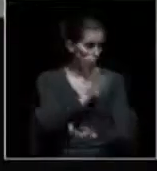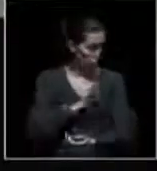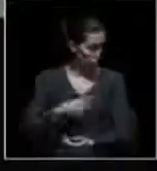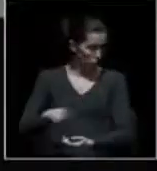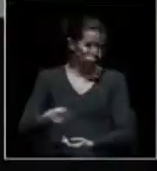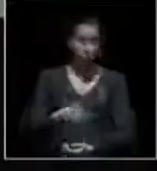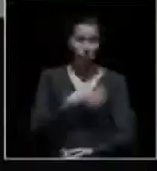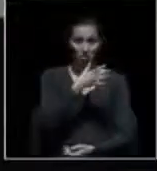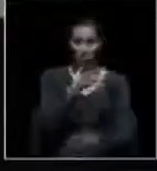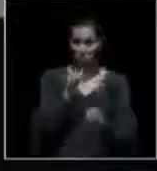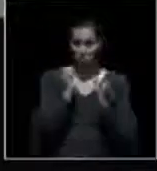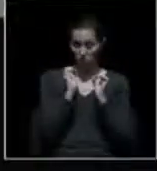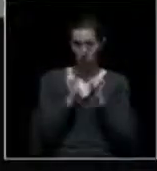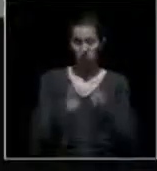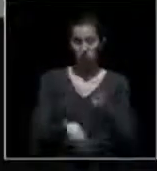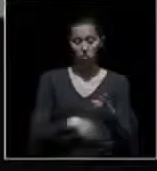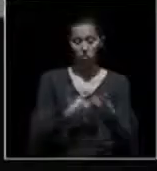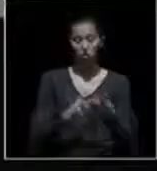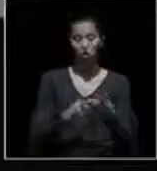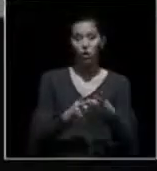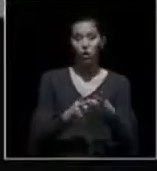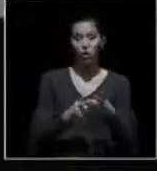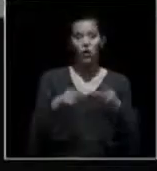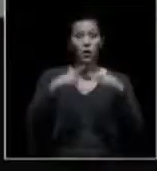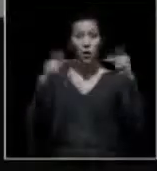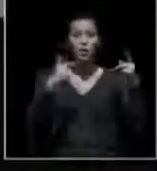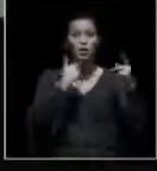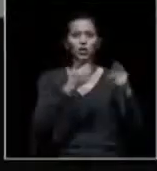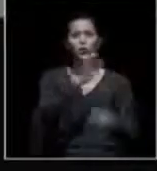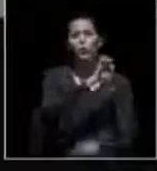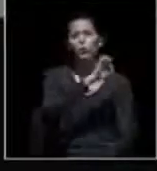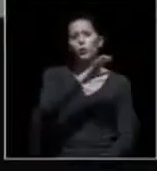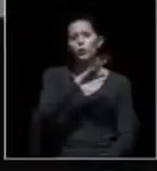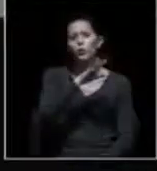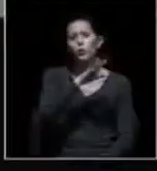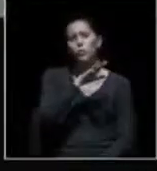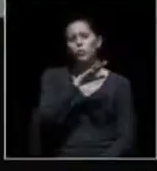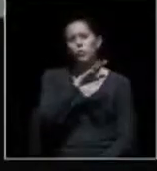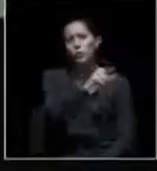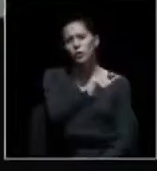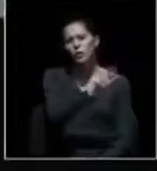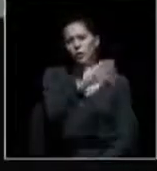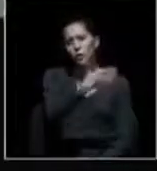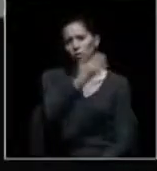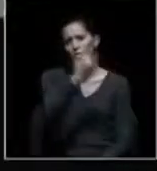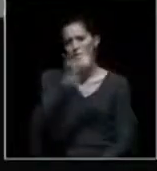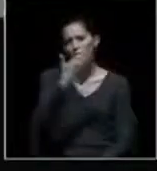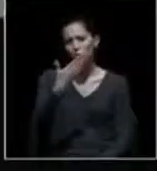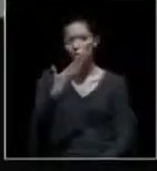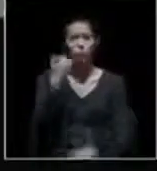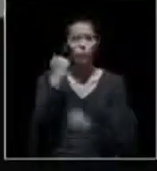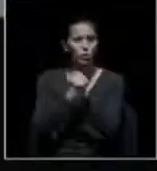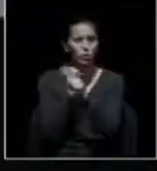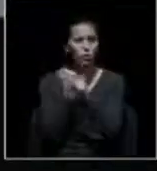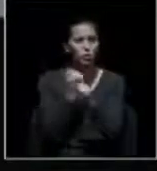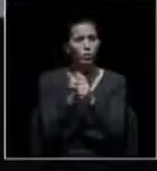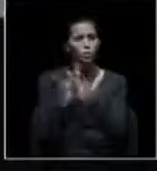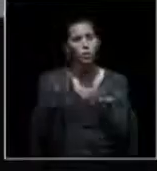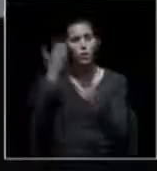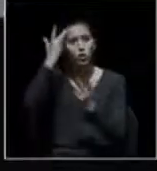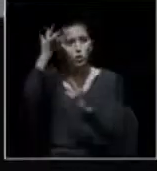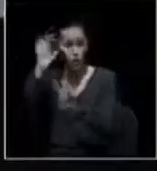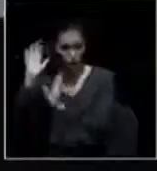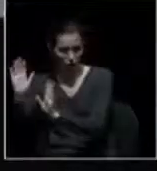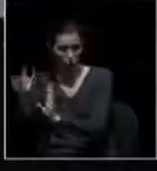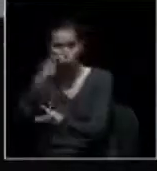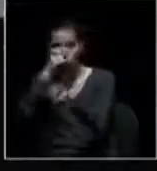nada referiu. Depois, a Câmara refere ter 8.121 trabalhadores, mas não nos podemos esquecer que uma coisa é, em teoria, no